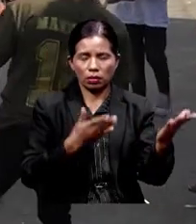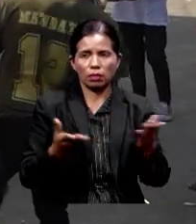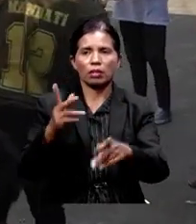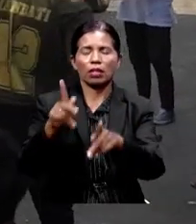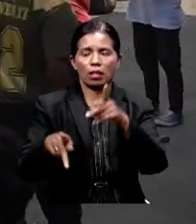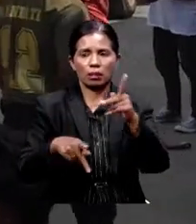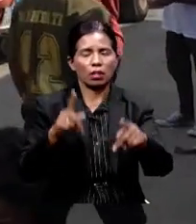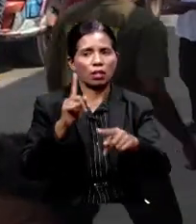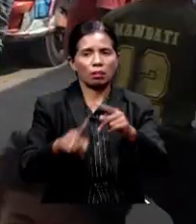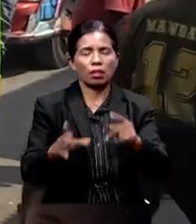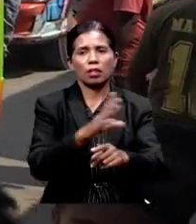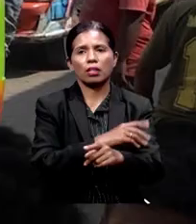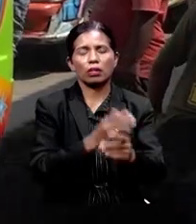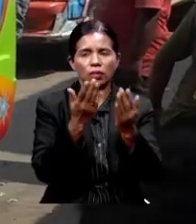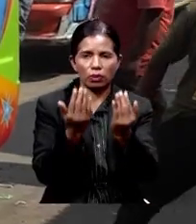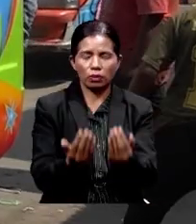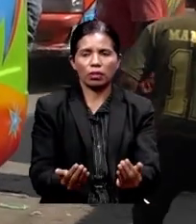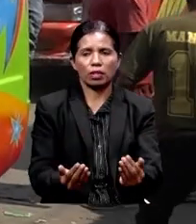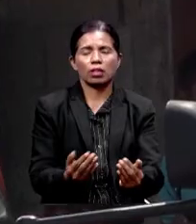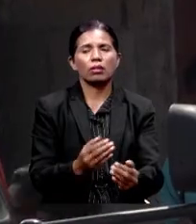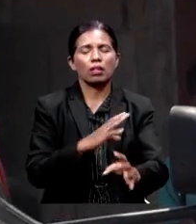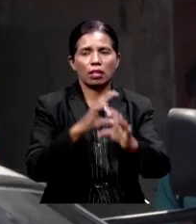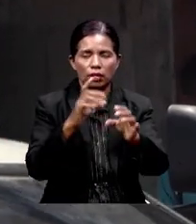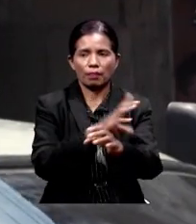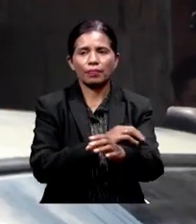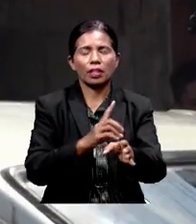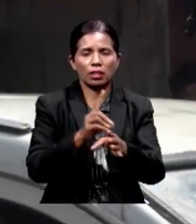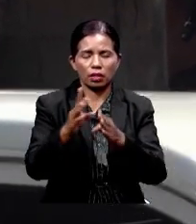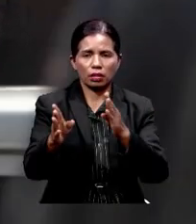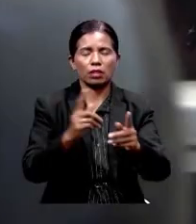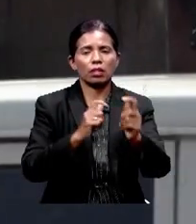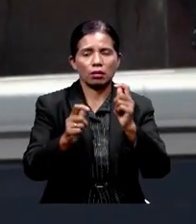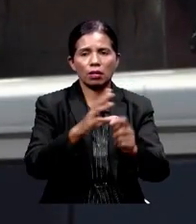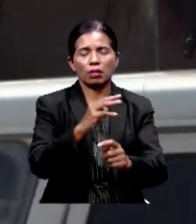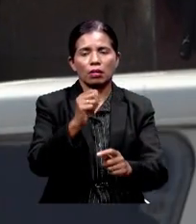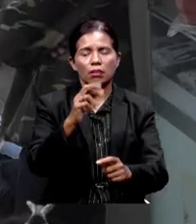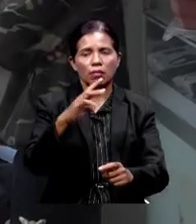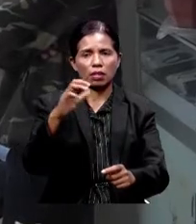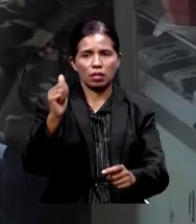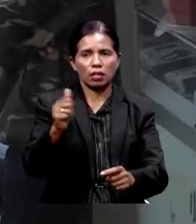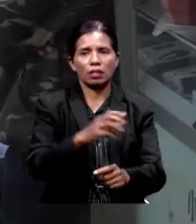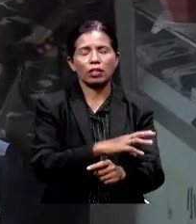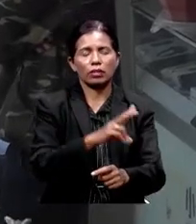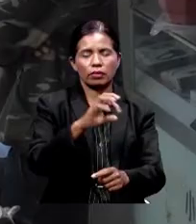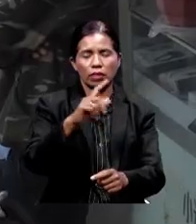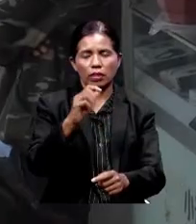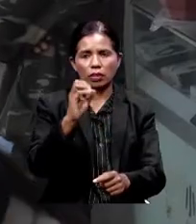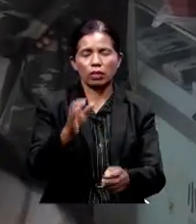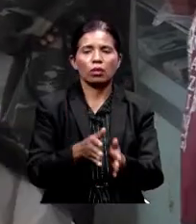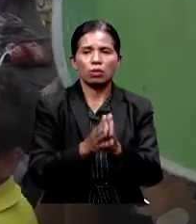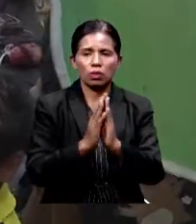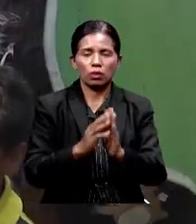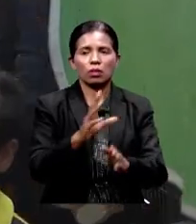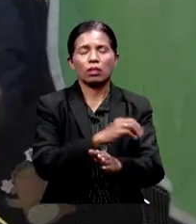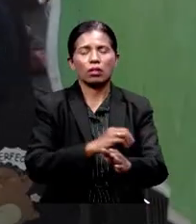a beleliu careta na capacidade. Diretora Direção Nacional de Transporte Terrestre, Maria Antônia Vitor da Costa, o seu motorista de